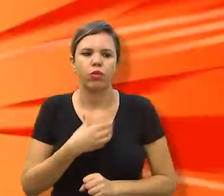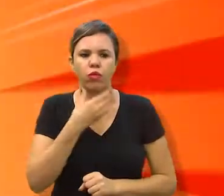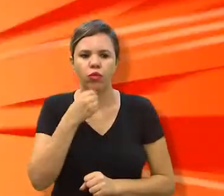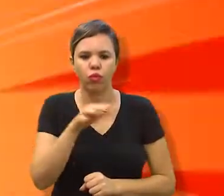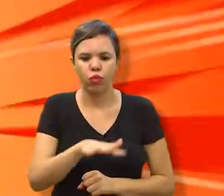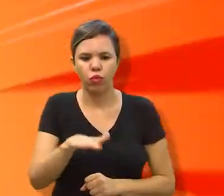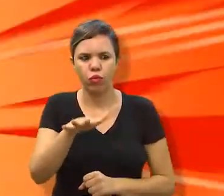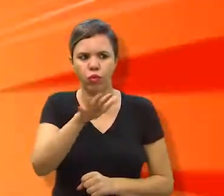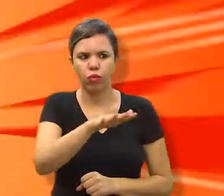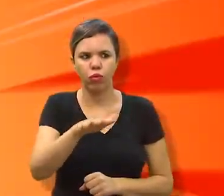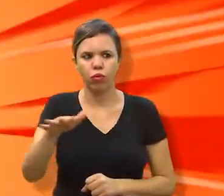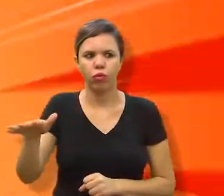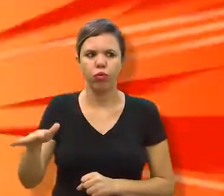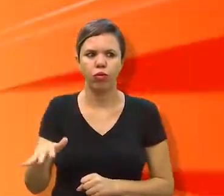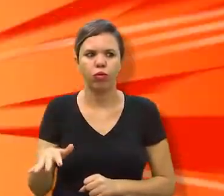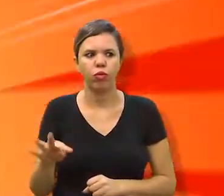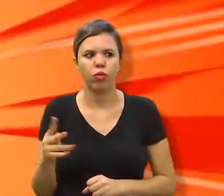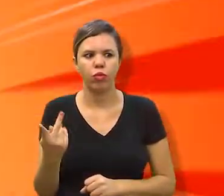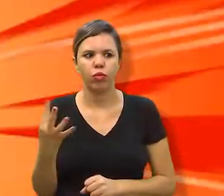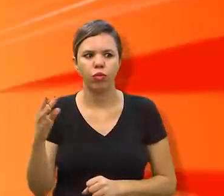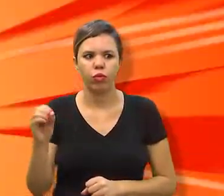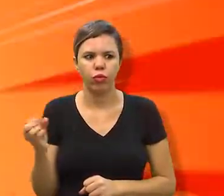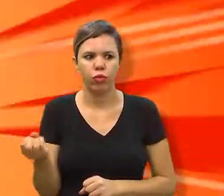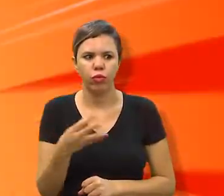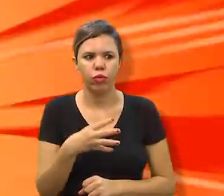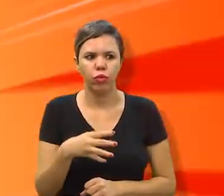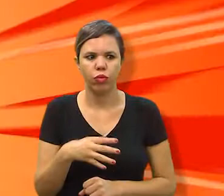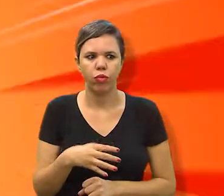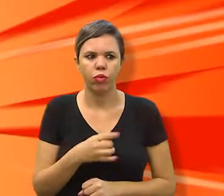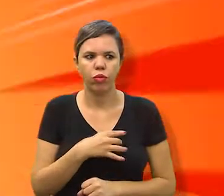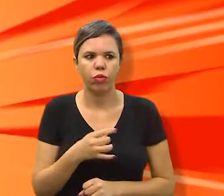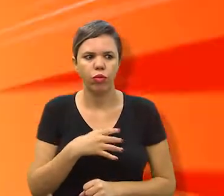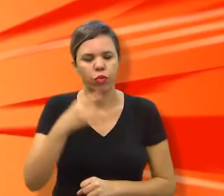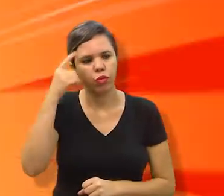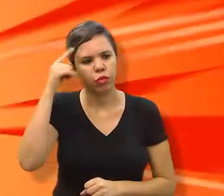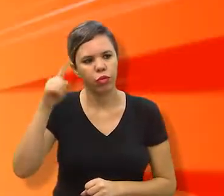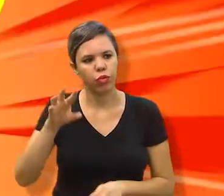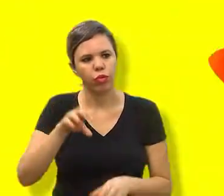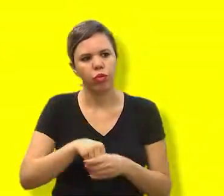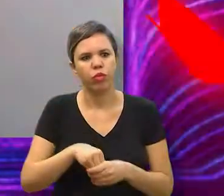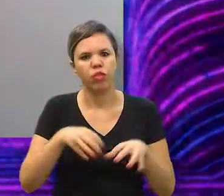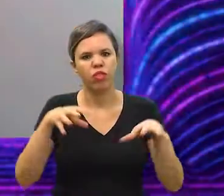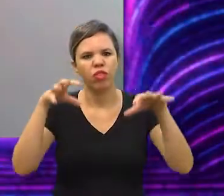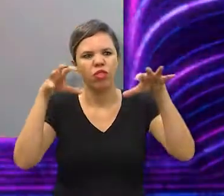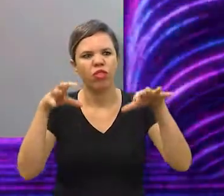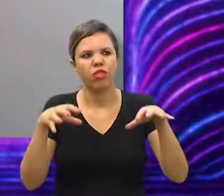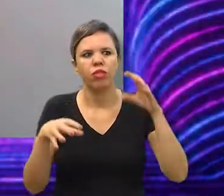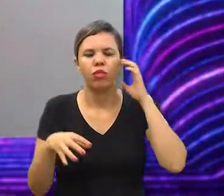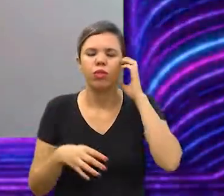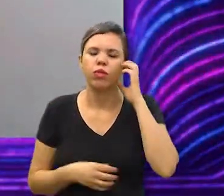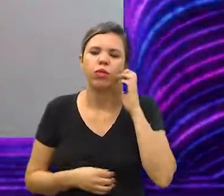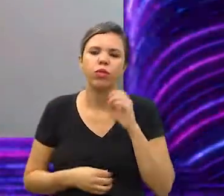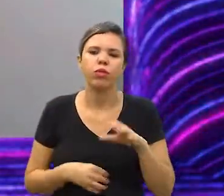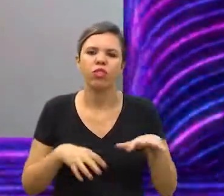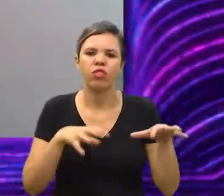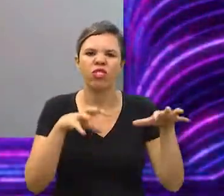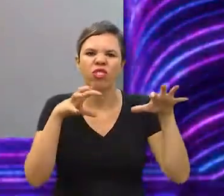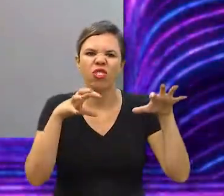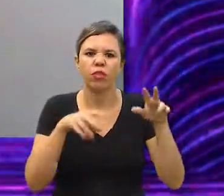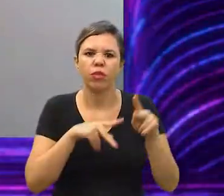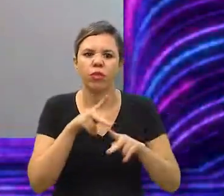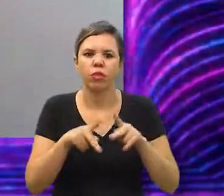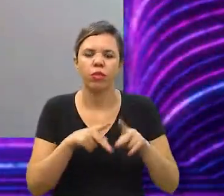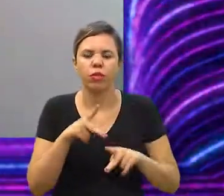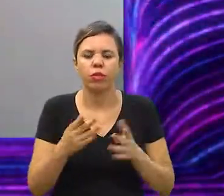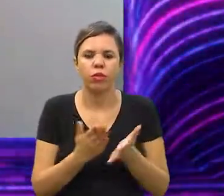garotos, pelo menos o do Tonho, é um medo muito recente. Então a nossa ideia dentro do Monstroverso é que os monstruários, que são